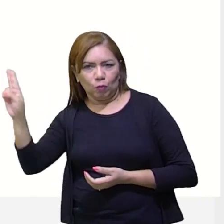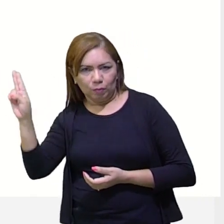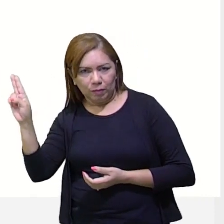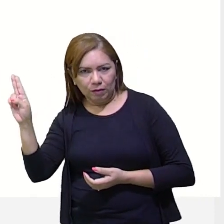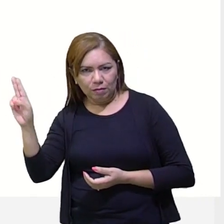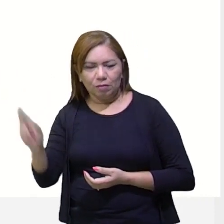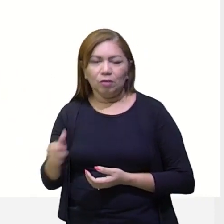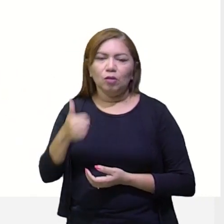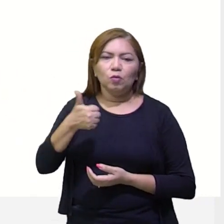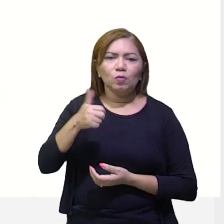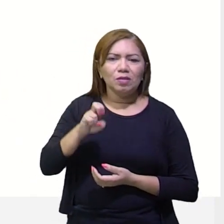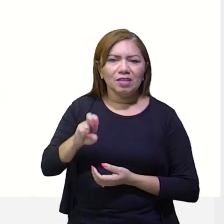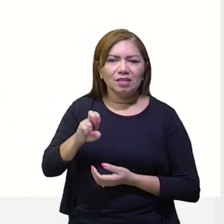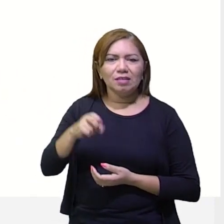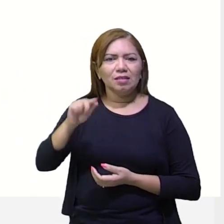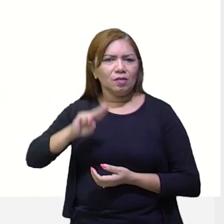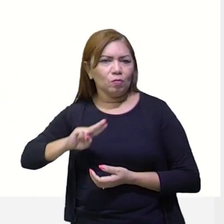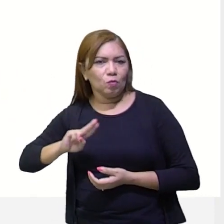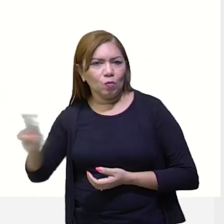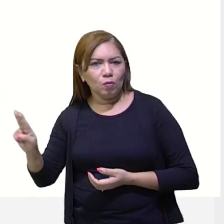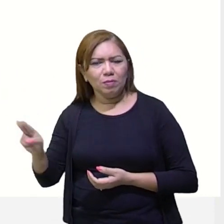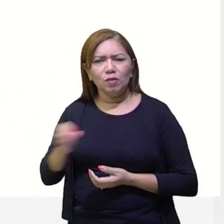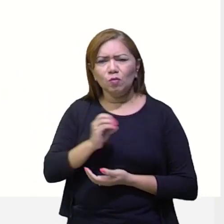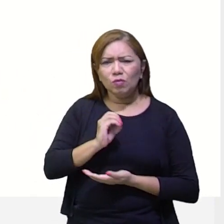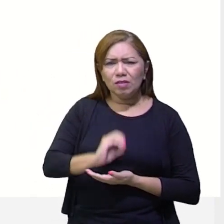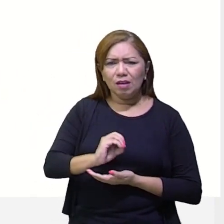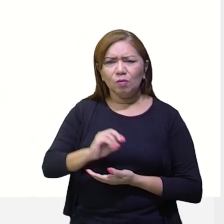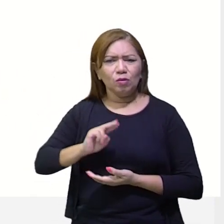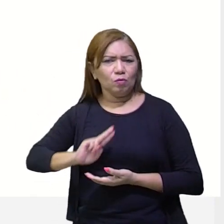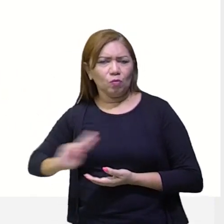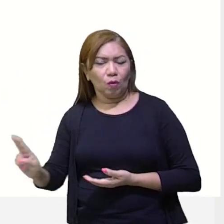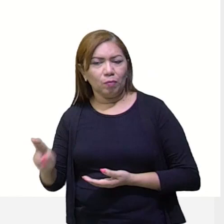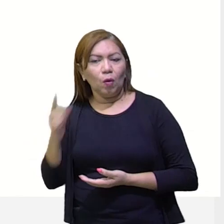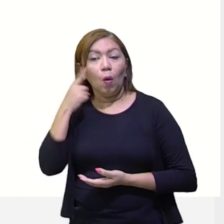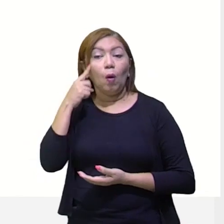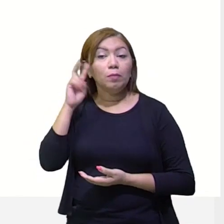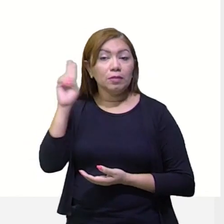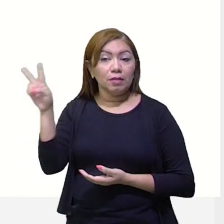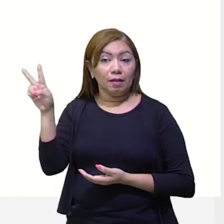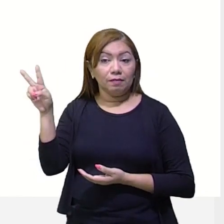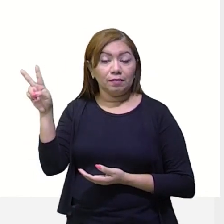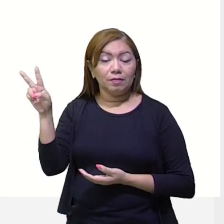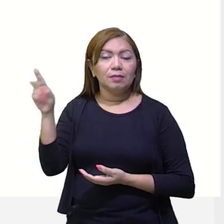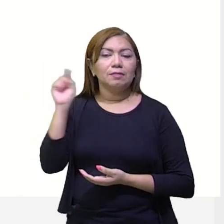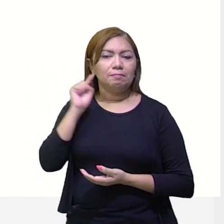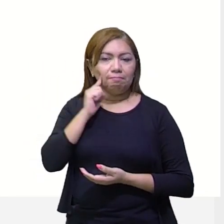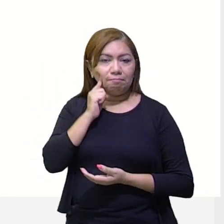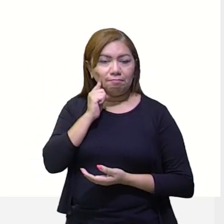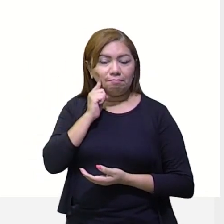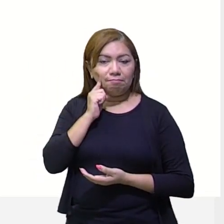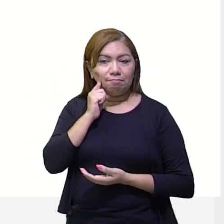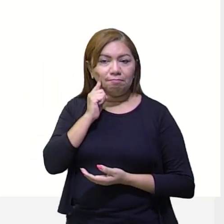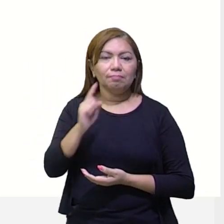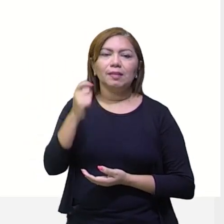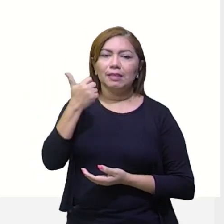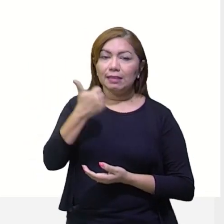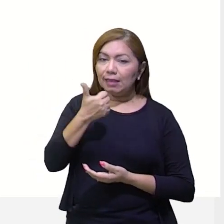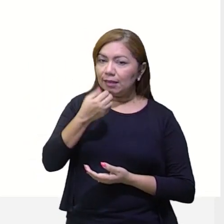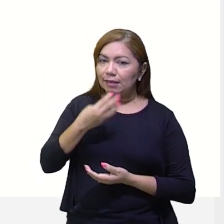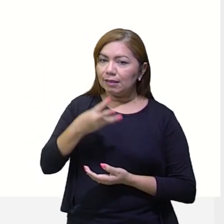aqui o resto. Observe o seguinte detalhe, que